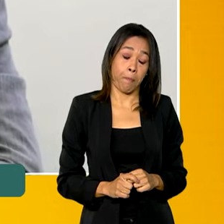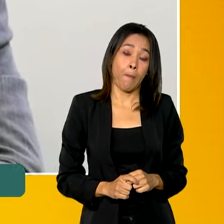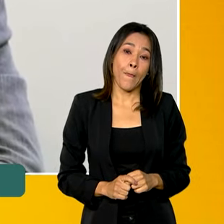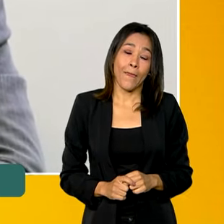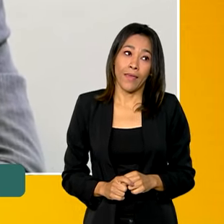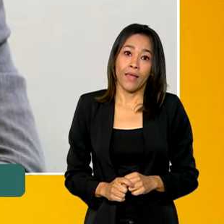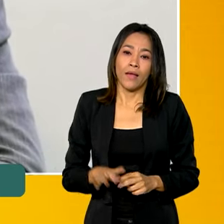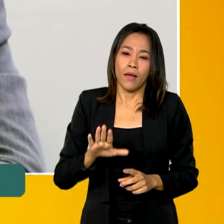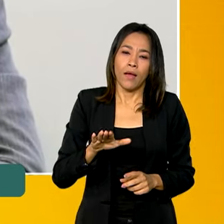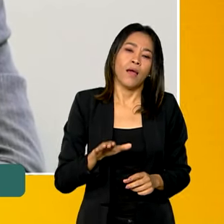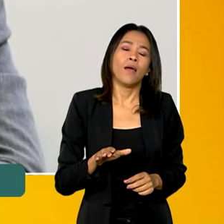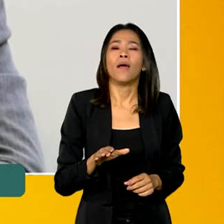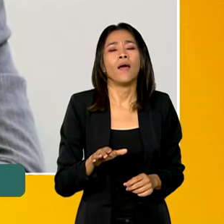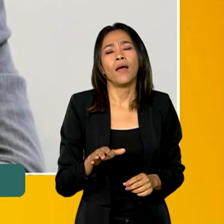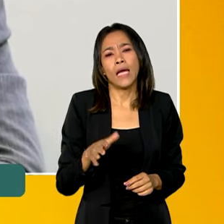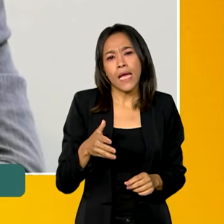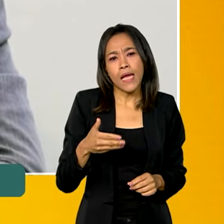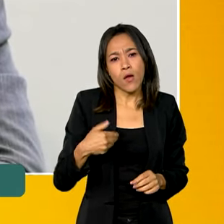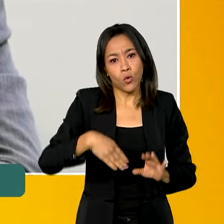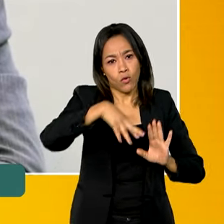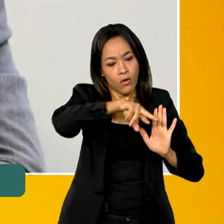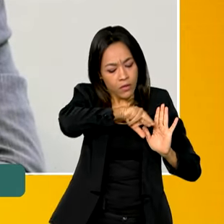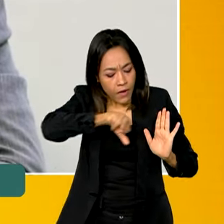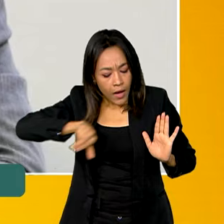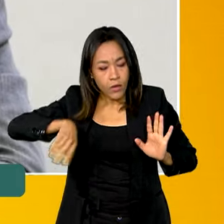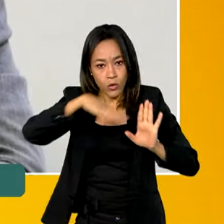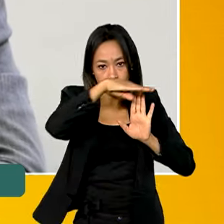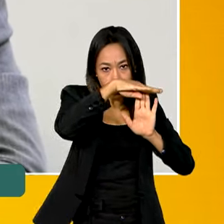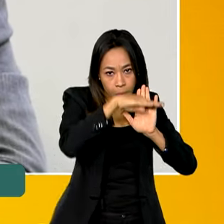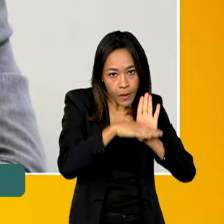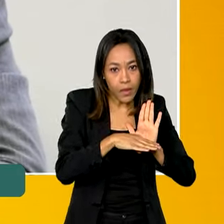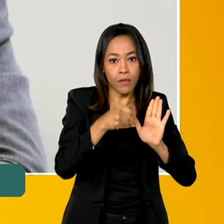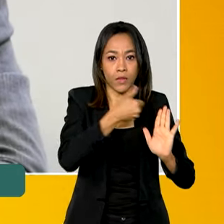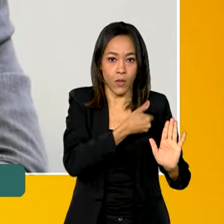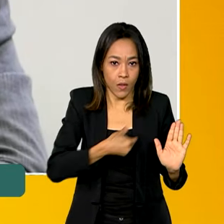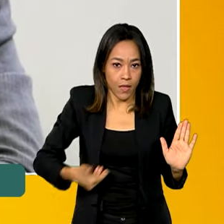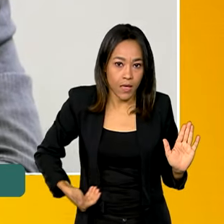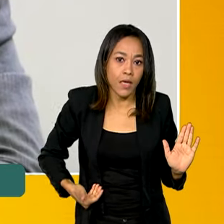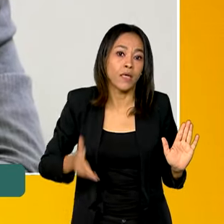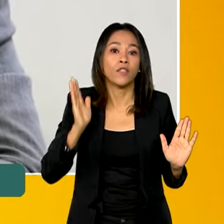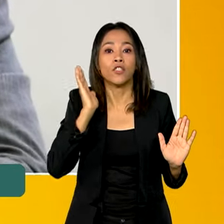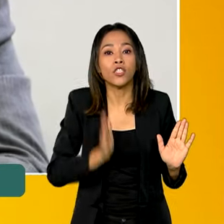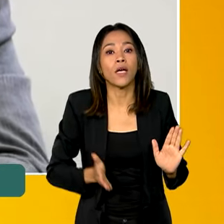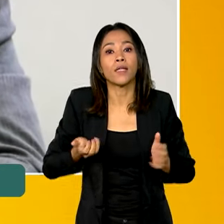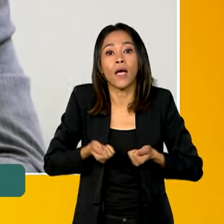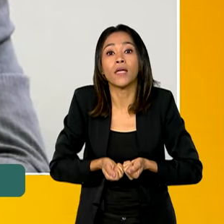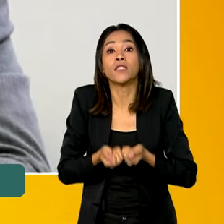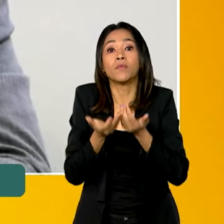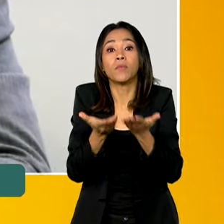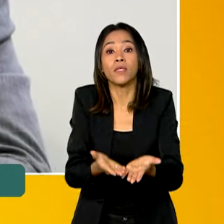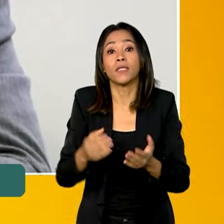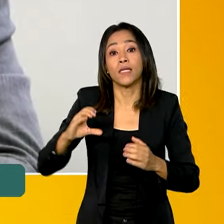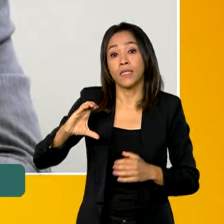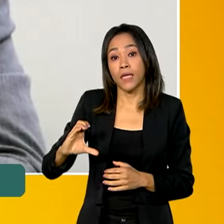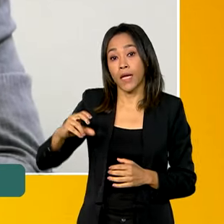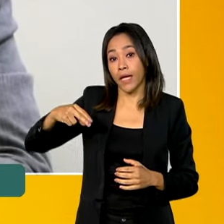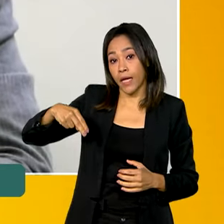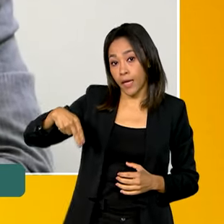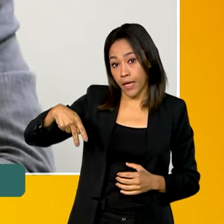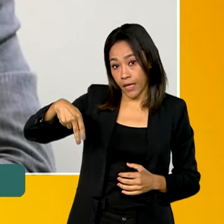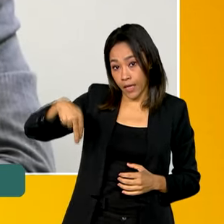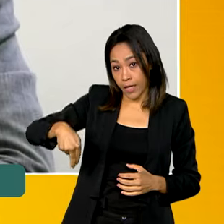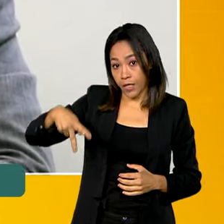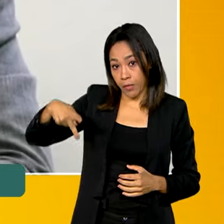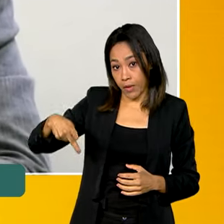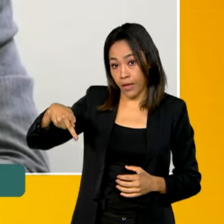assim boa parte desses desses programas eh eles eles estão disponíveis eh através do CNPQ e da fnep então geralmente